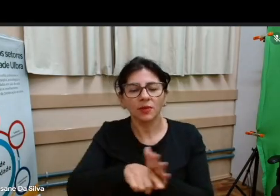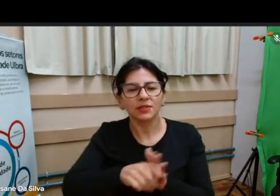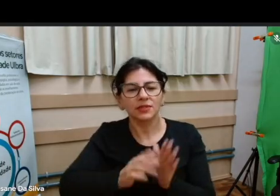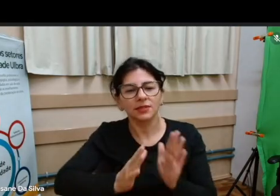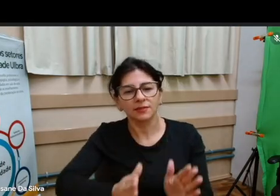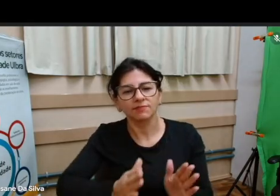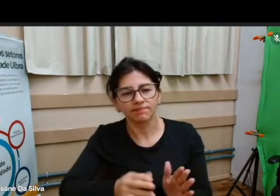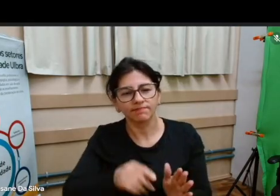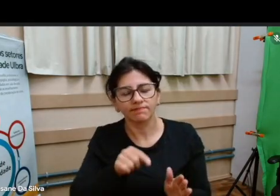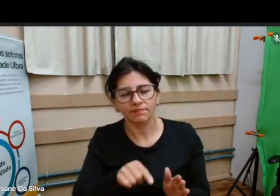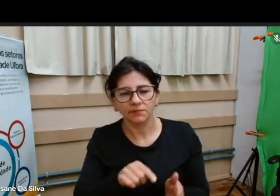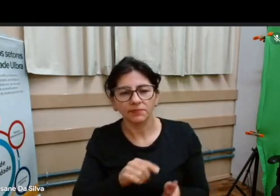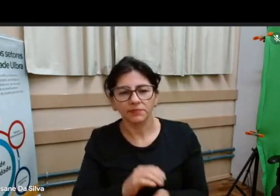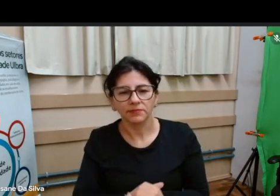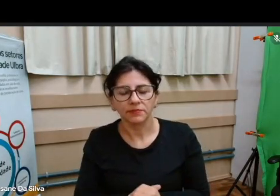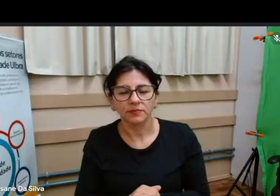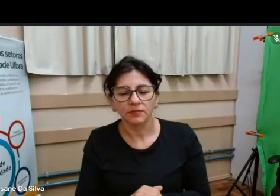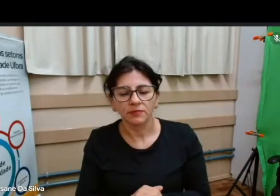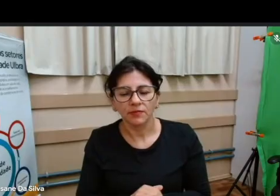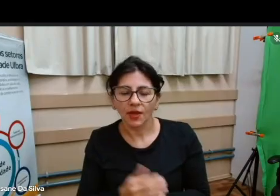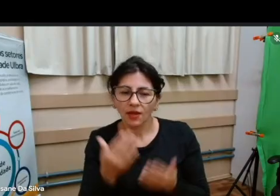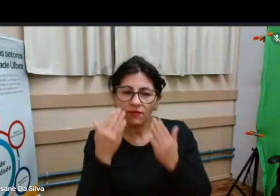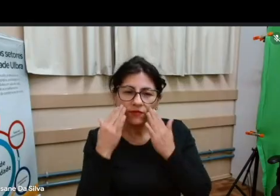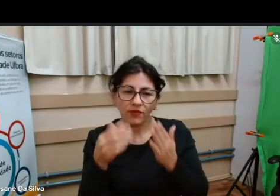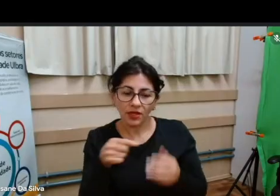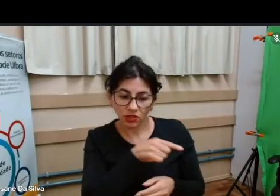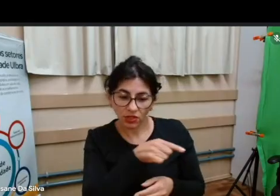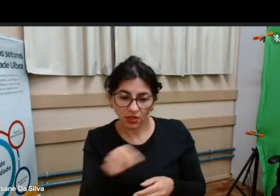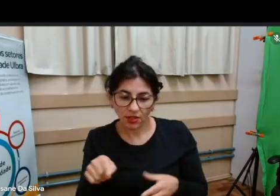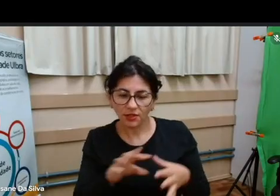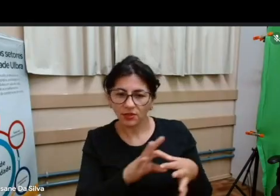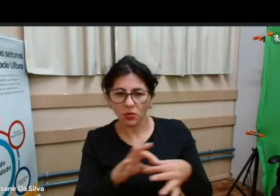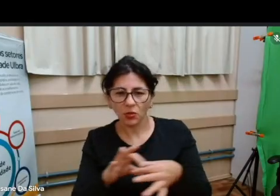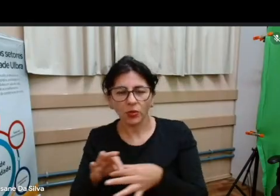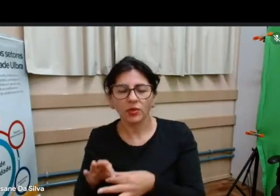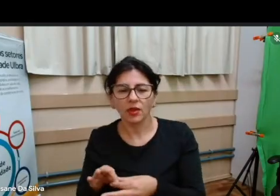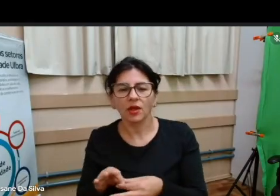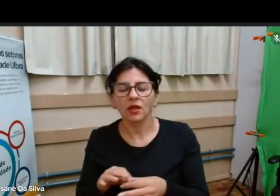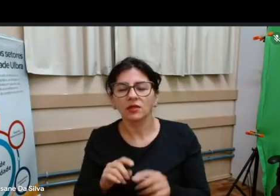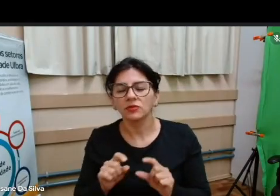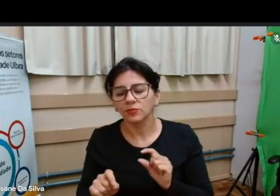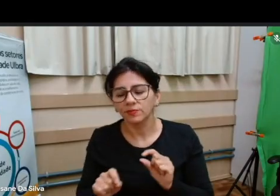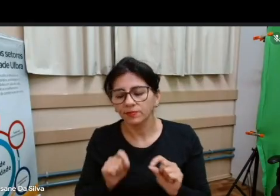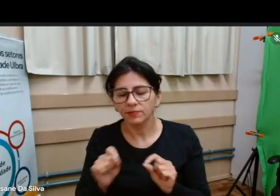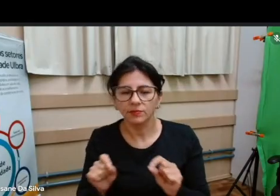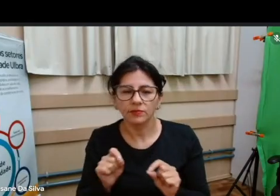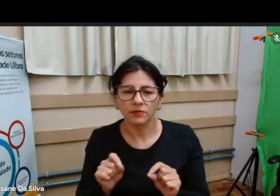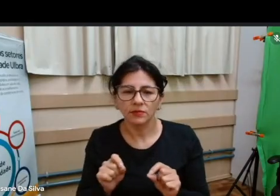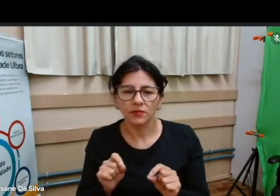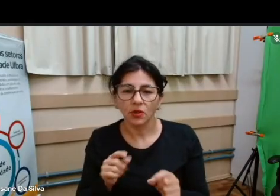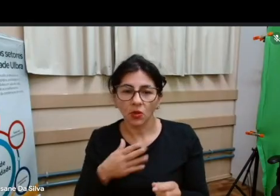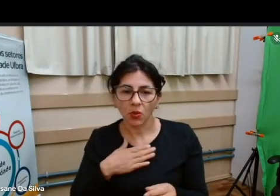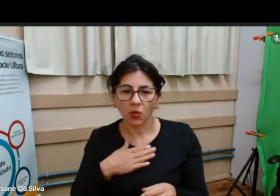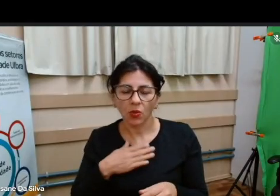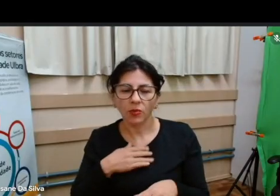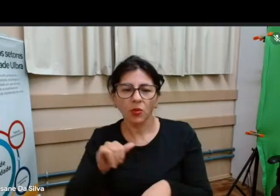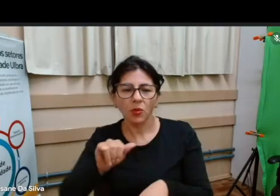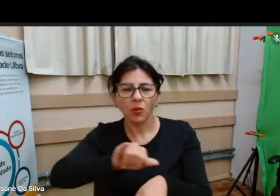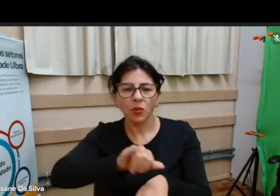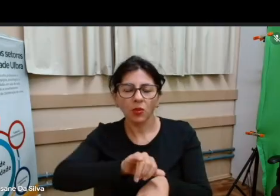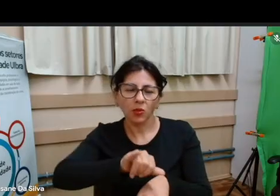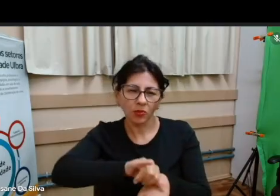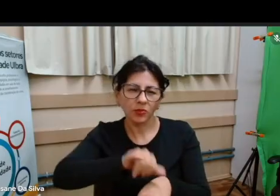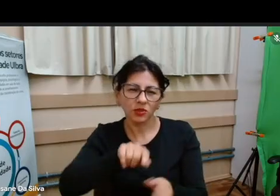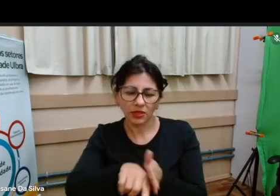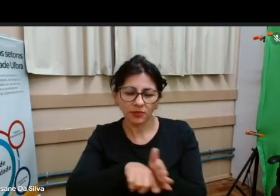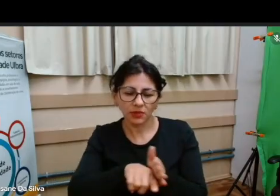e frente a isso esse contexto Eh o meu objeto de pesquisa eu não precisei muito ir atrás